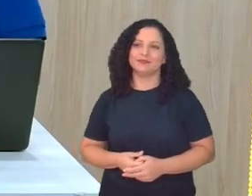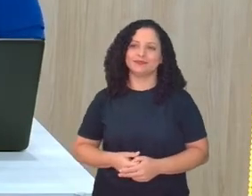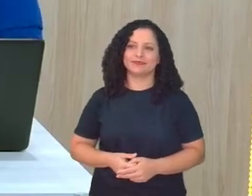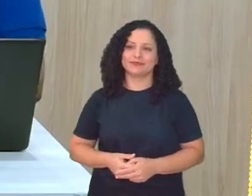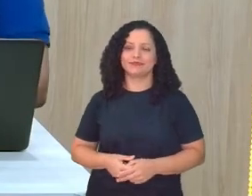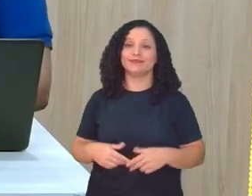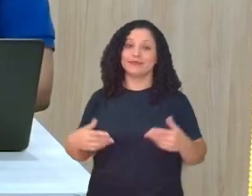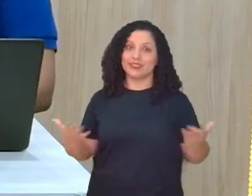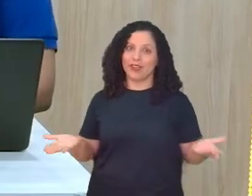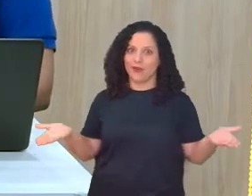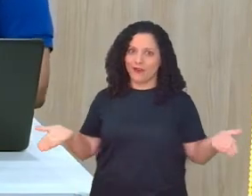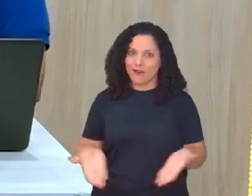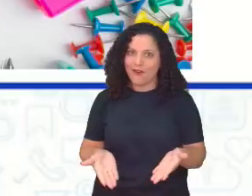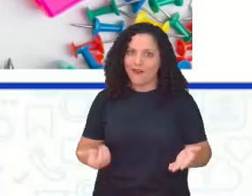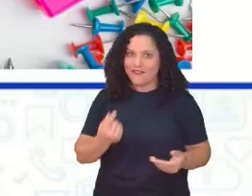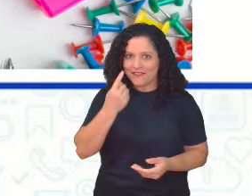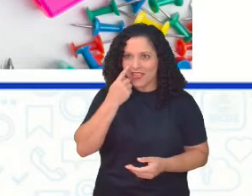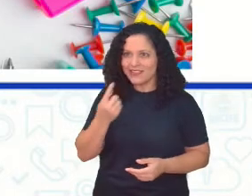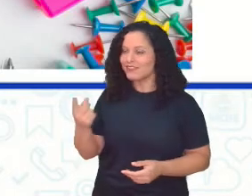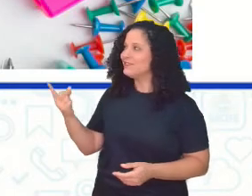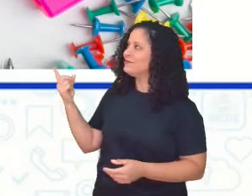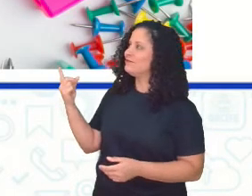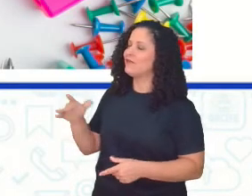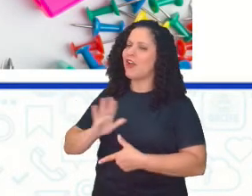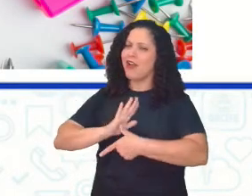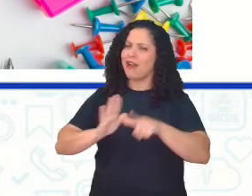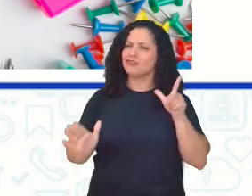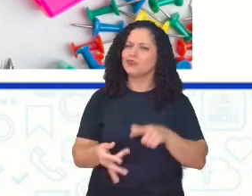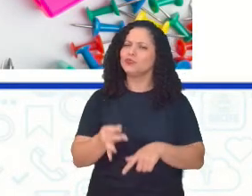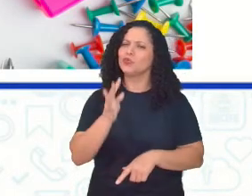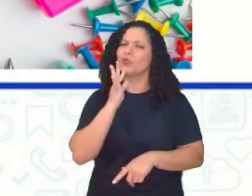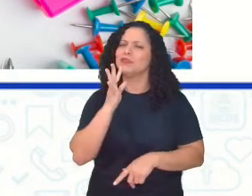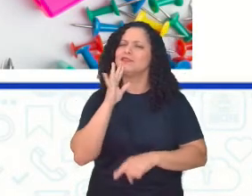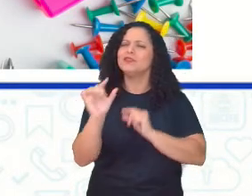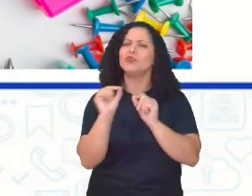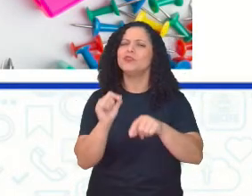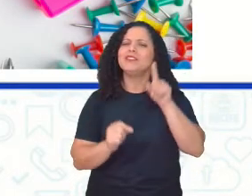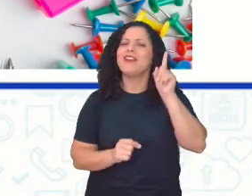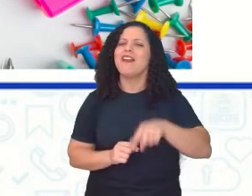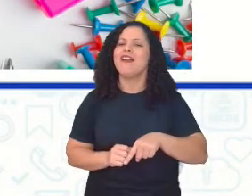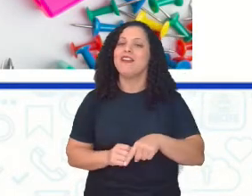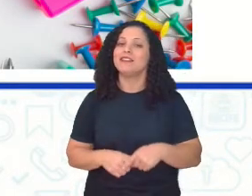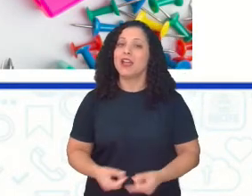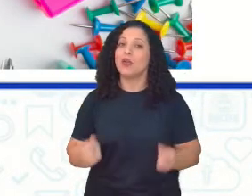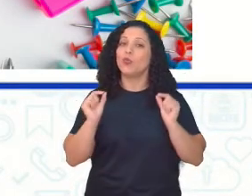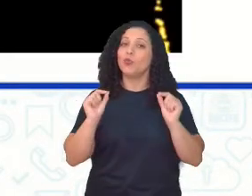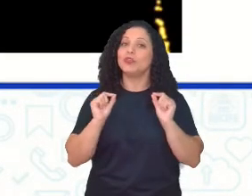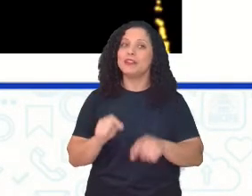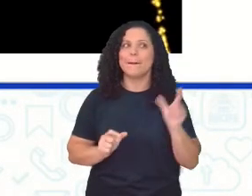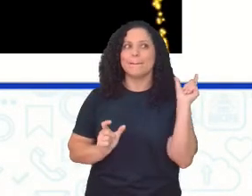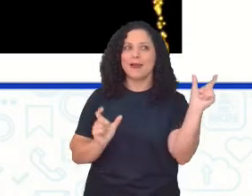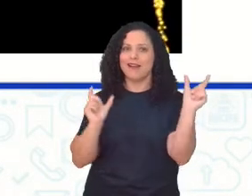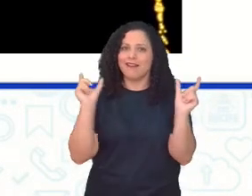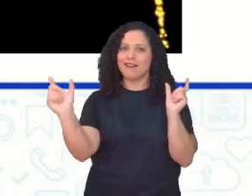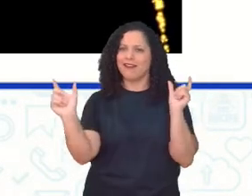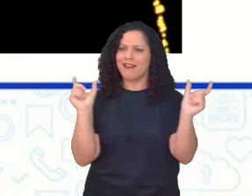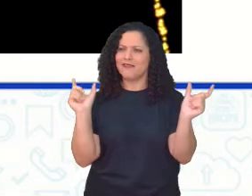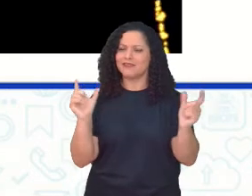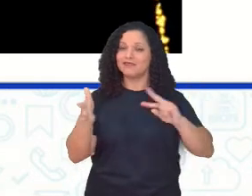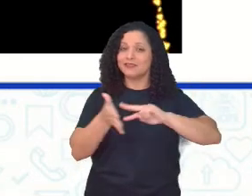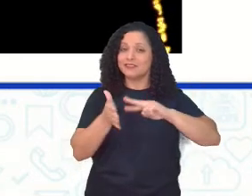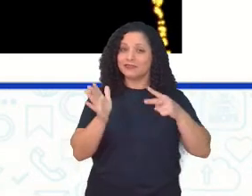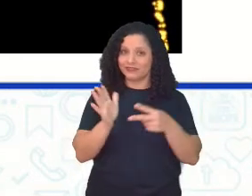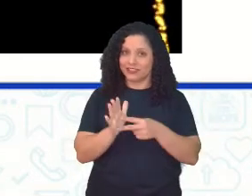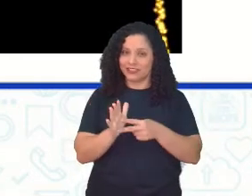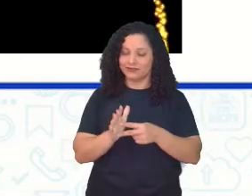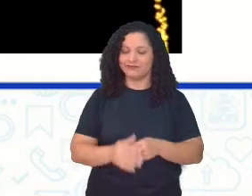é isso. Então, antes de saber o que é coesão lexical, vamos saber o significado das palavras? Porque, ó,